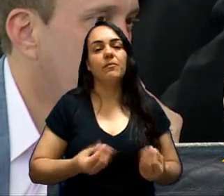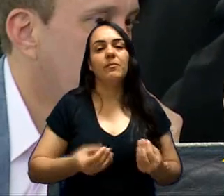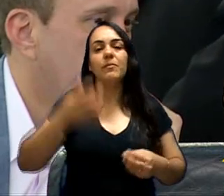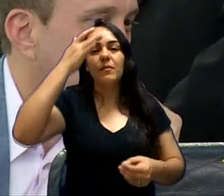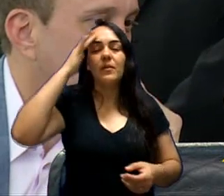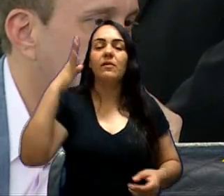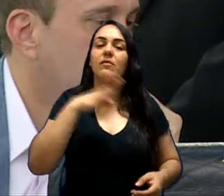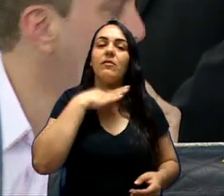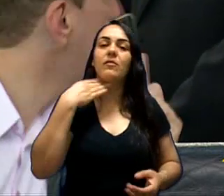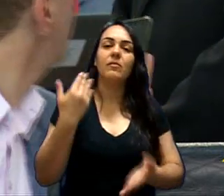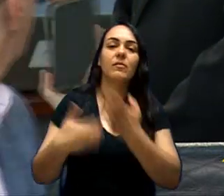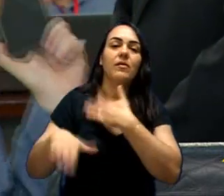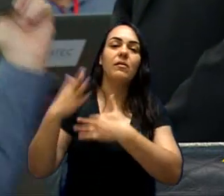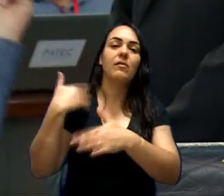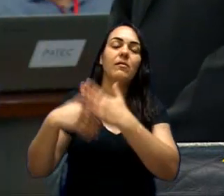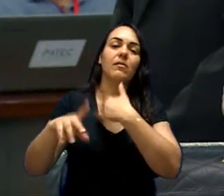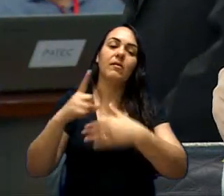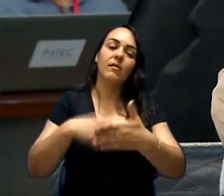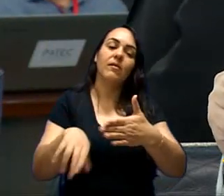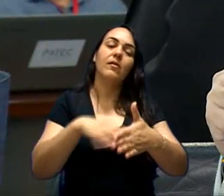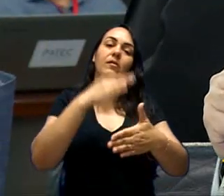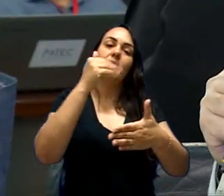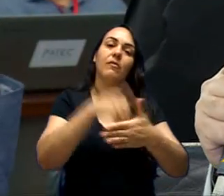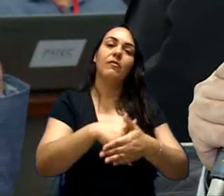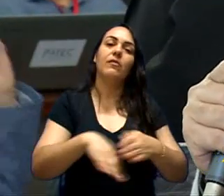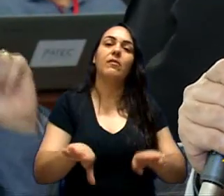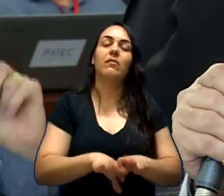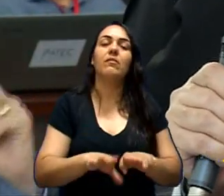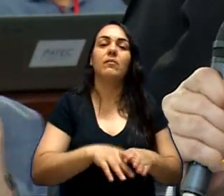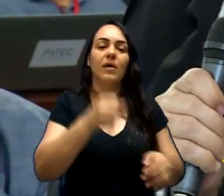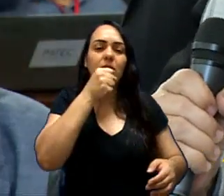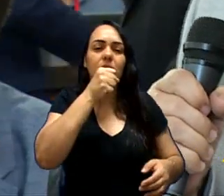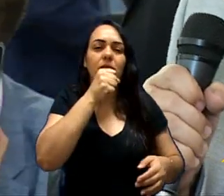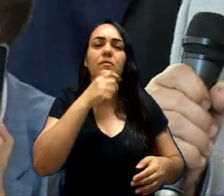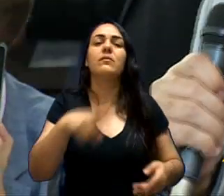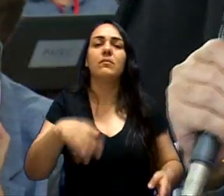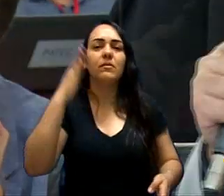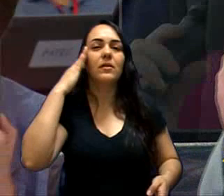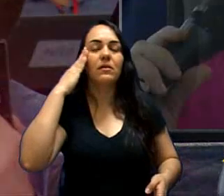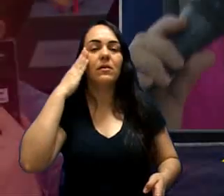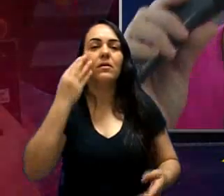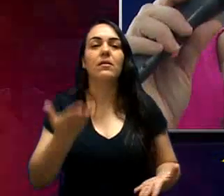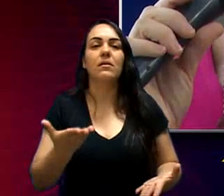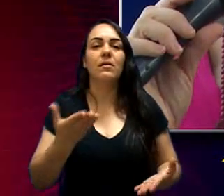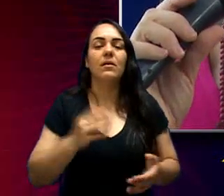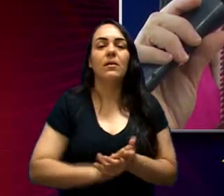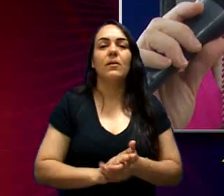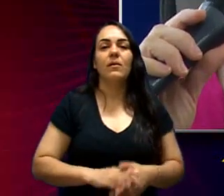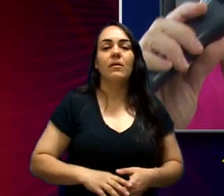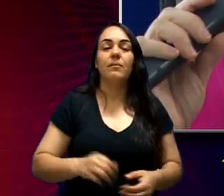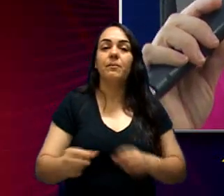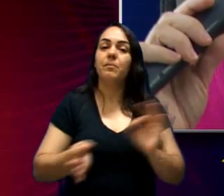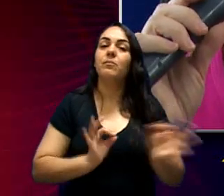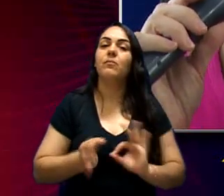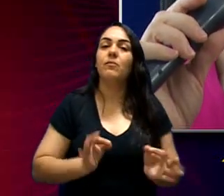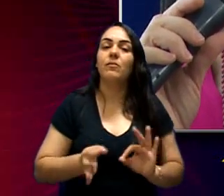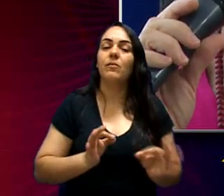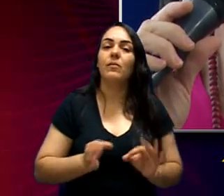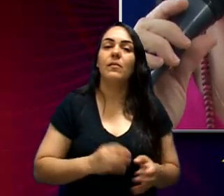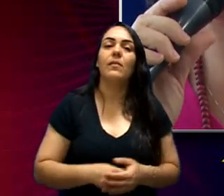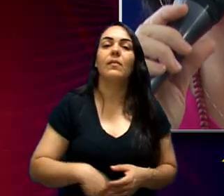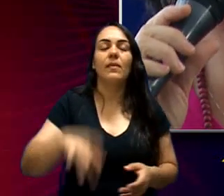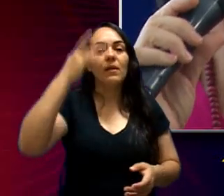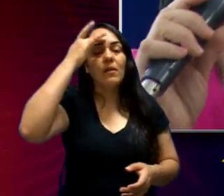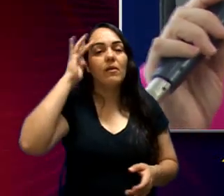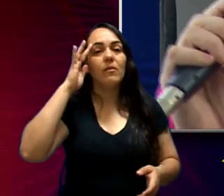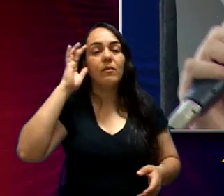Fernanda, por isso que nós vamos derrubar. Fala no microfone, só para o pessoal saber. Então, nesse projeto, ele trata das